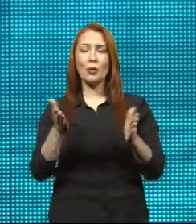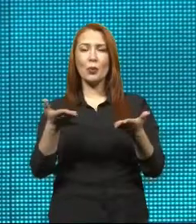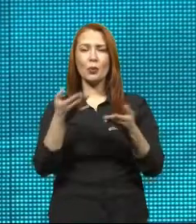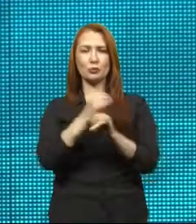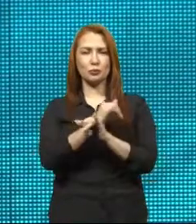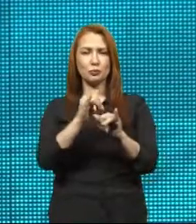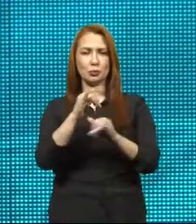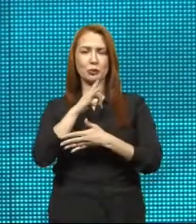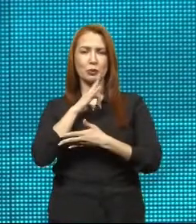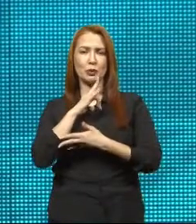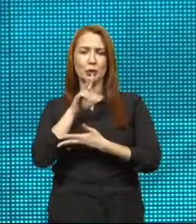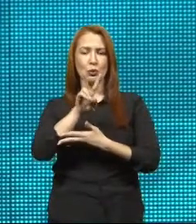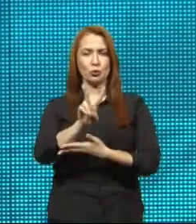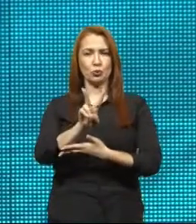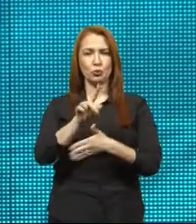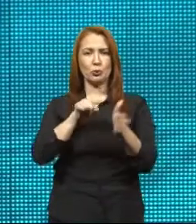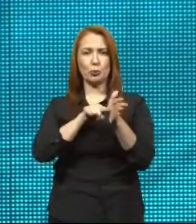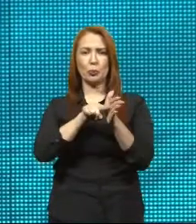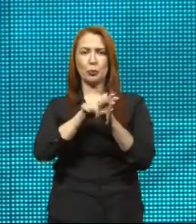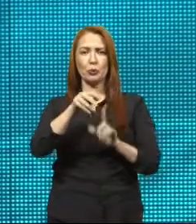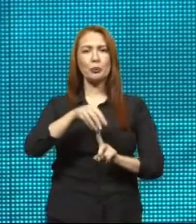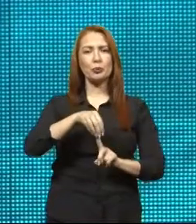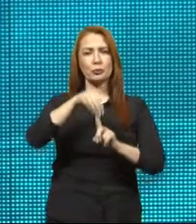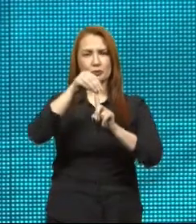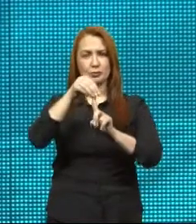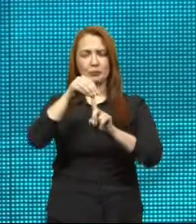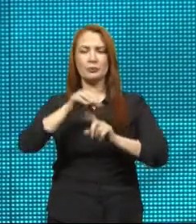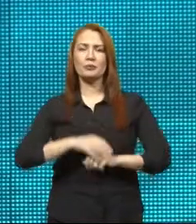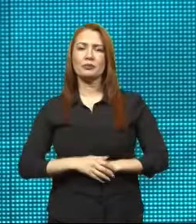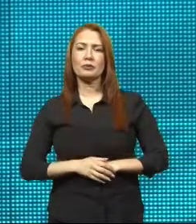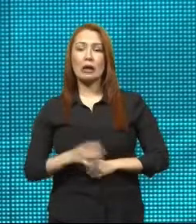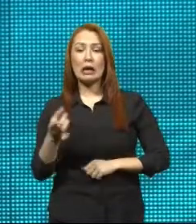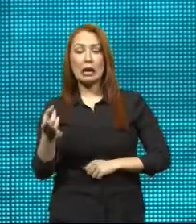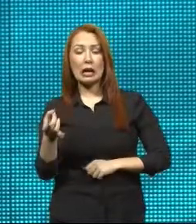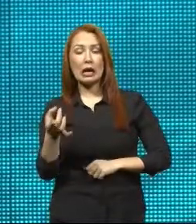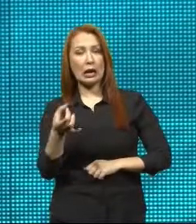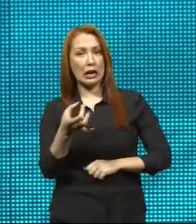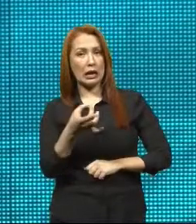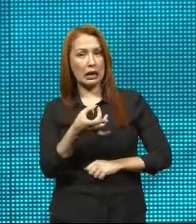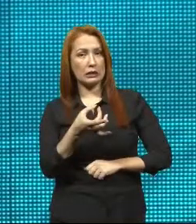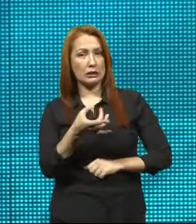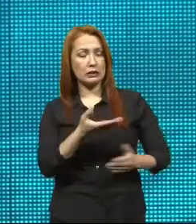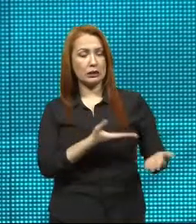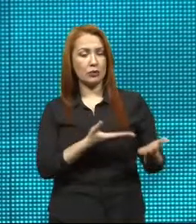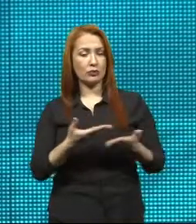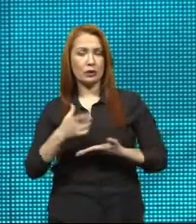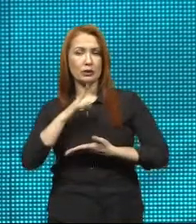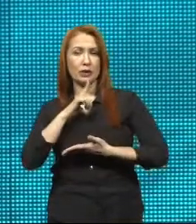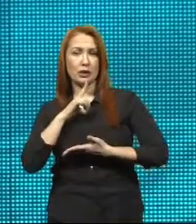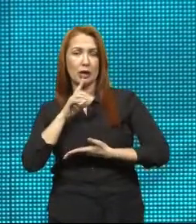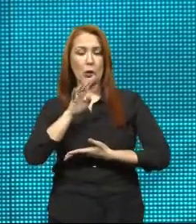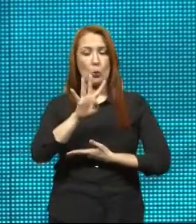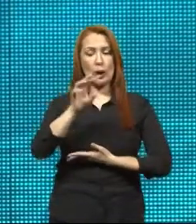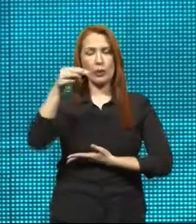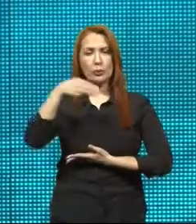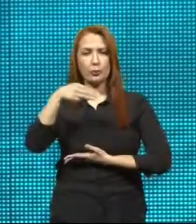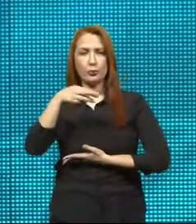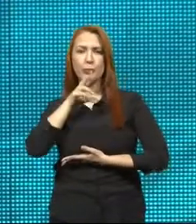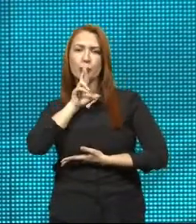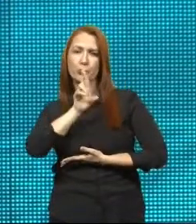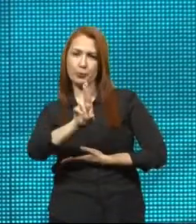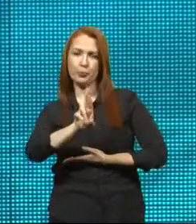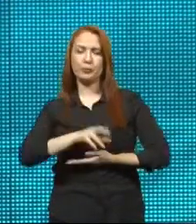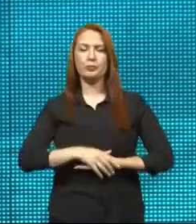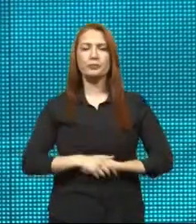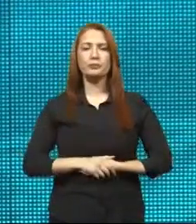duas perguntas principais, sendo que cada convidado terá 4 minutos para cada resposta. Então, nesse